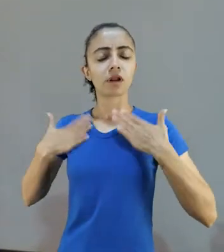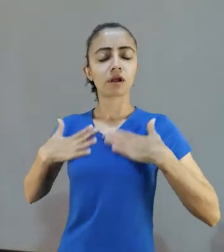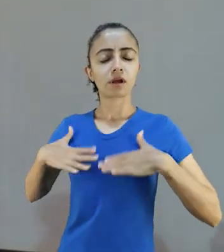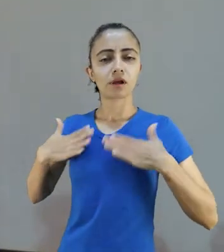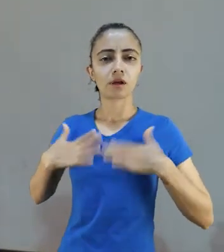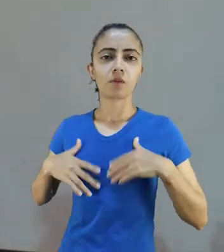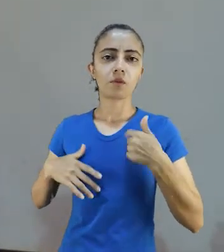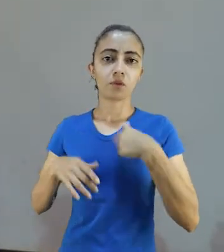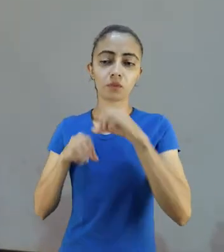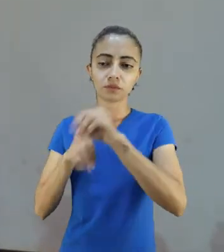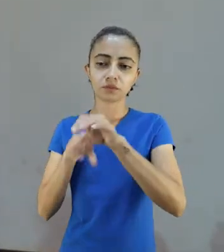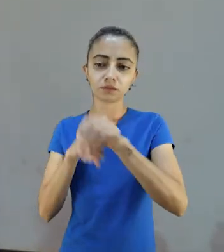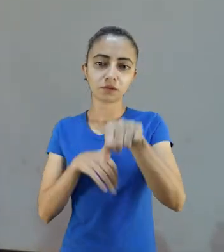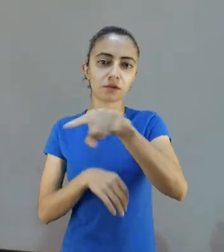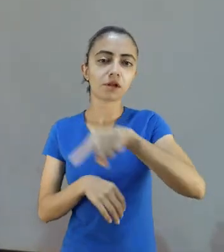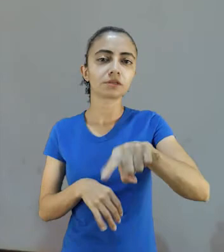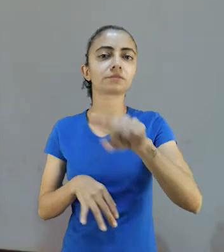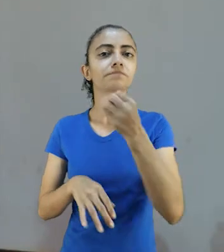estão bem.